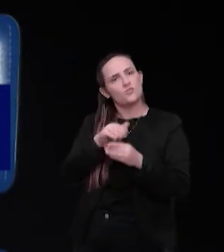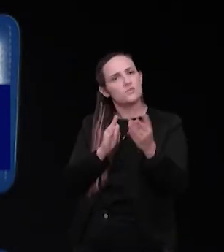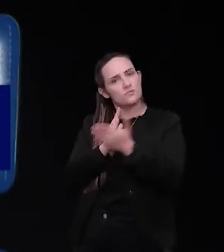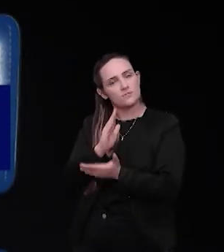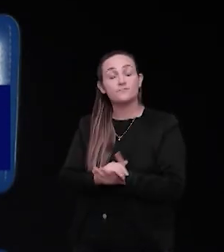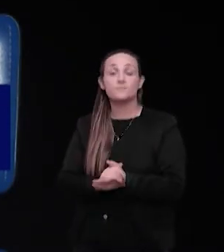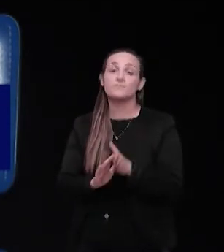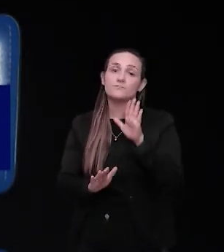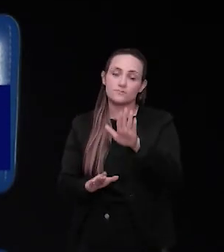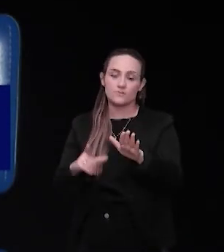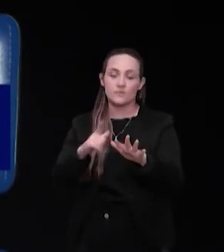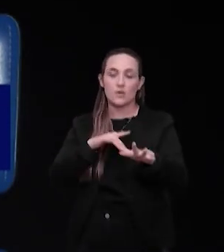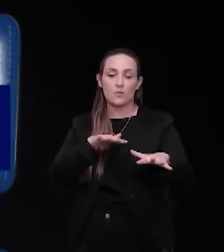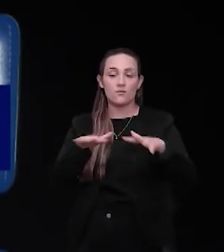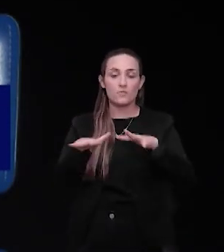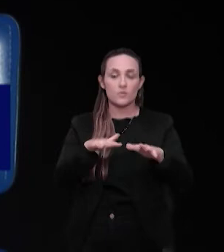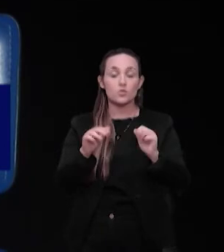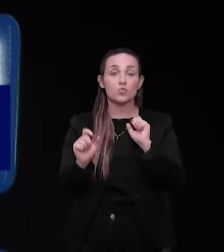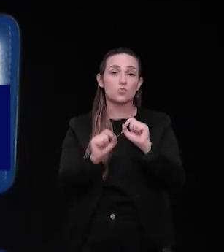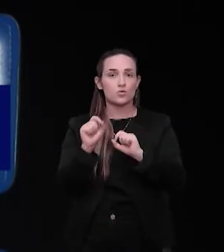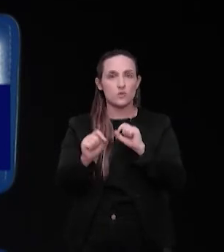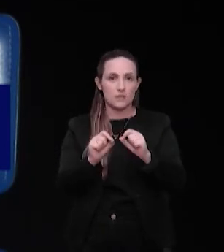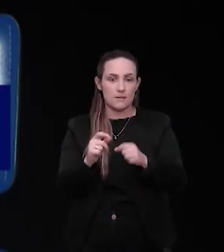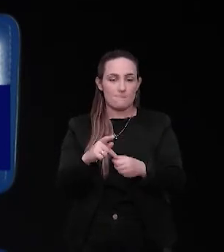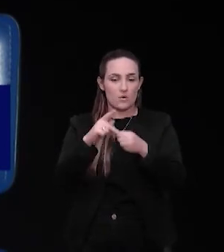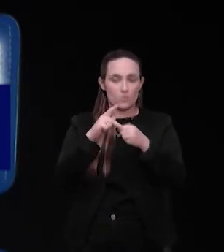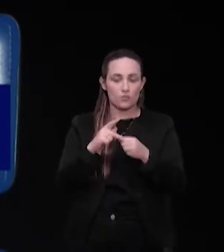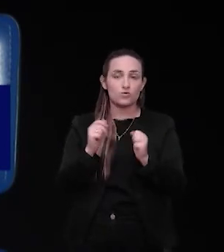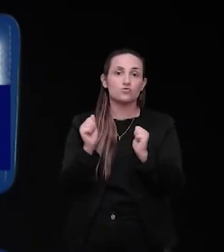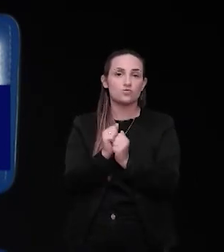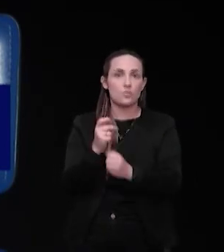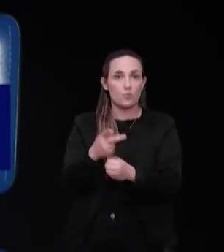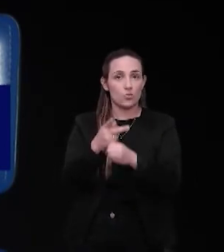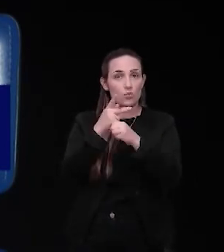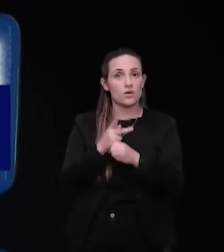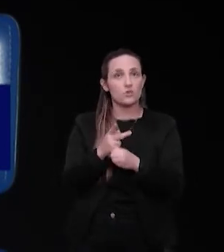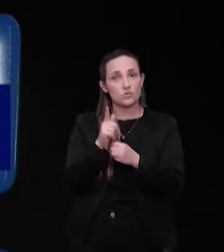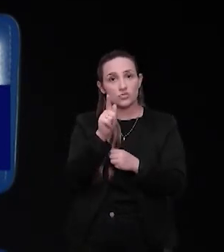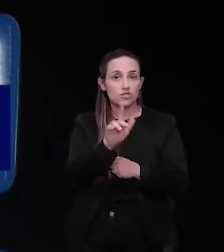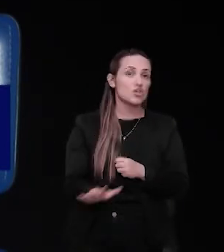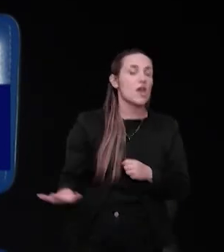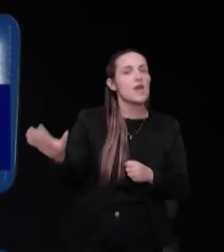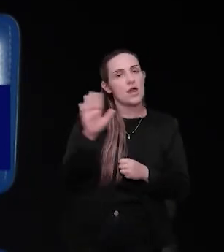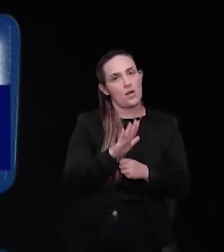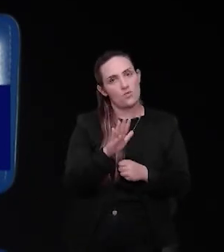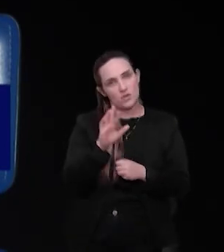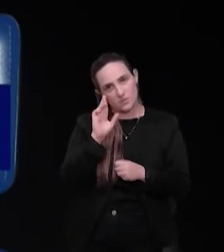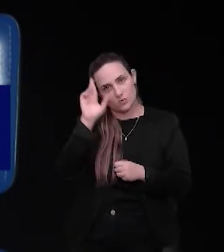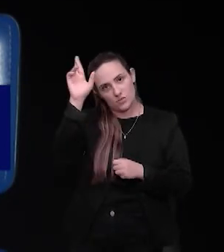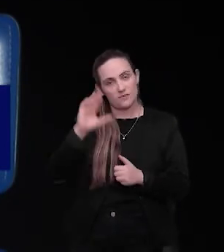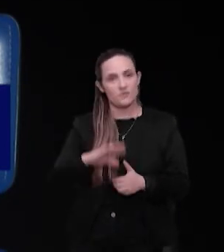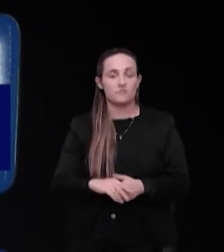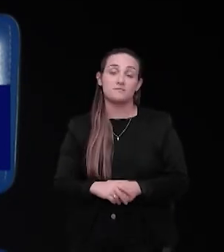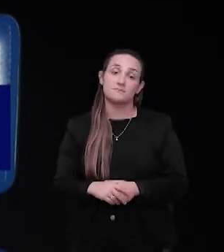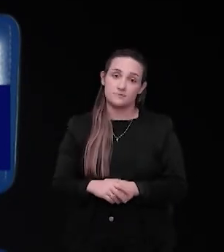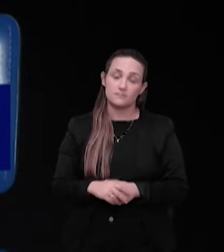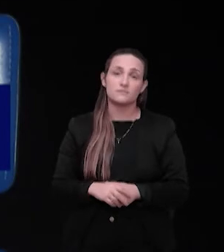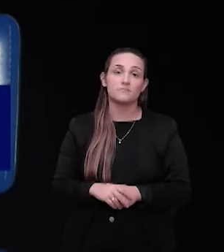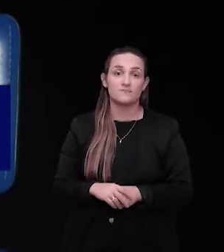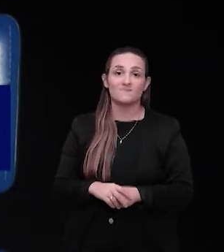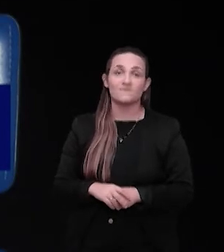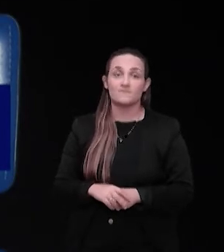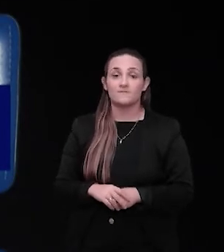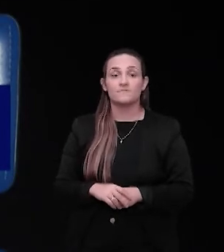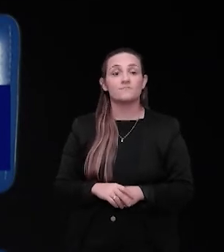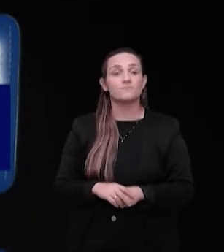permitir promotores ocuparem o cargo de Procurador-Geral. Mas eu acho que a questão, e é isso que tenta muito trazer a discussão para o Ministério Público, como o